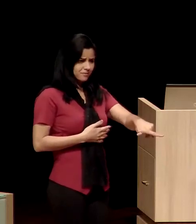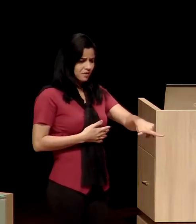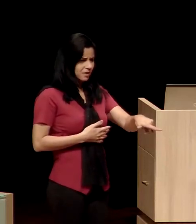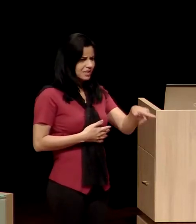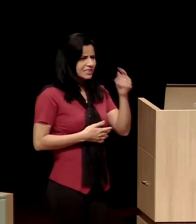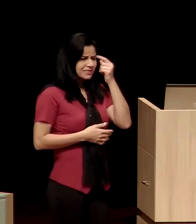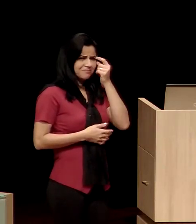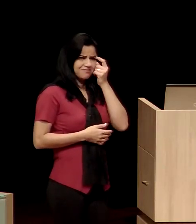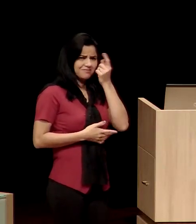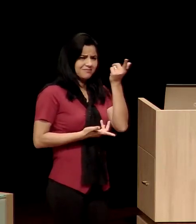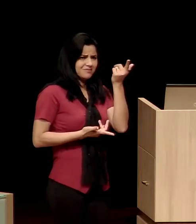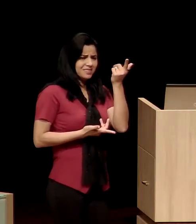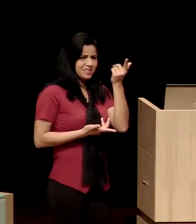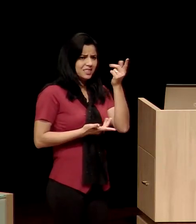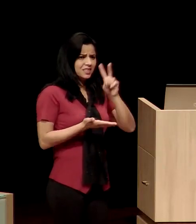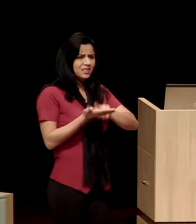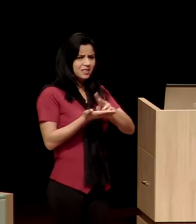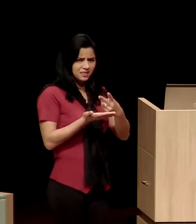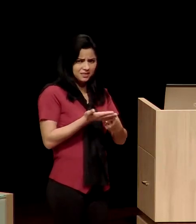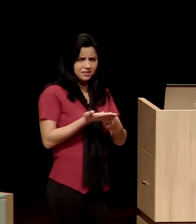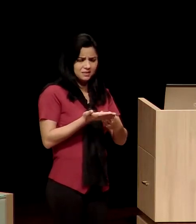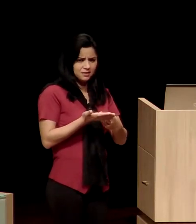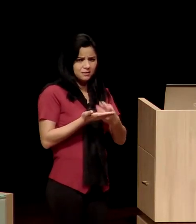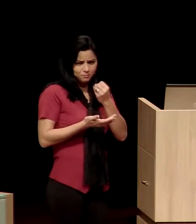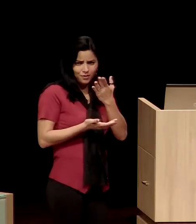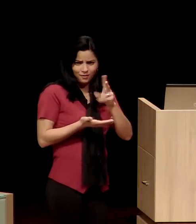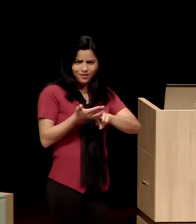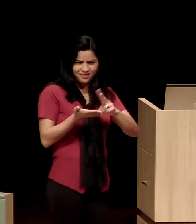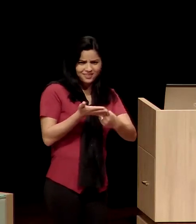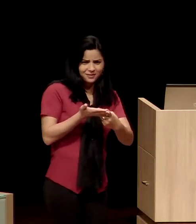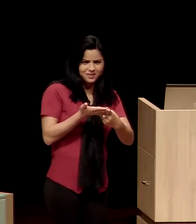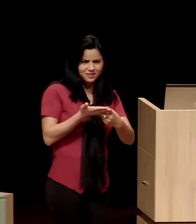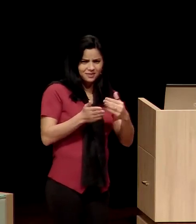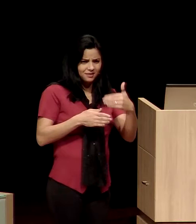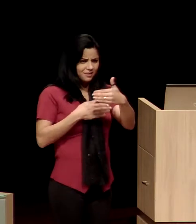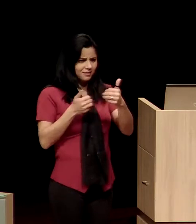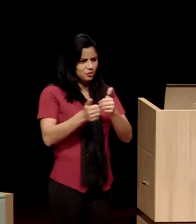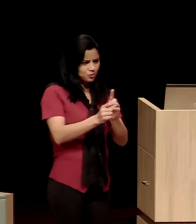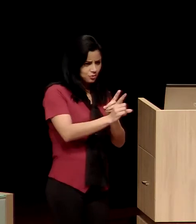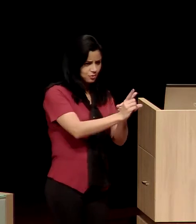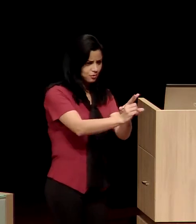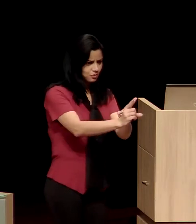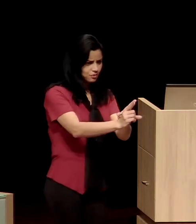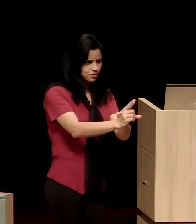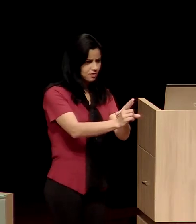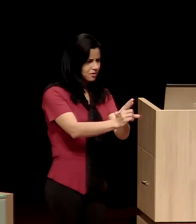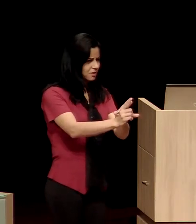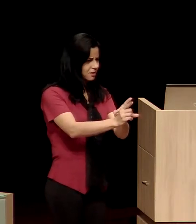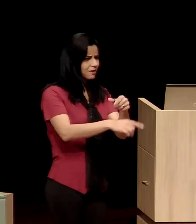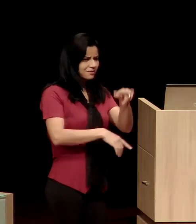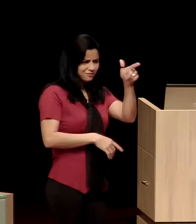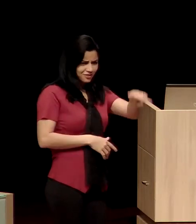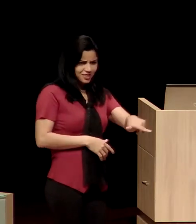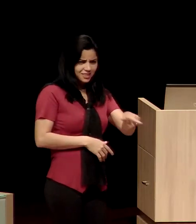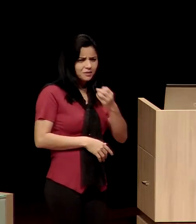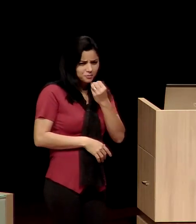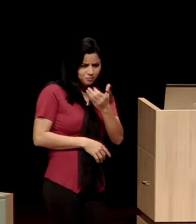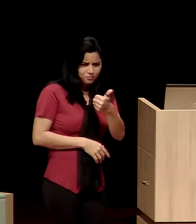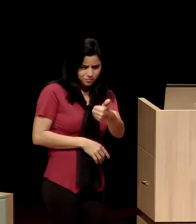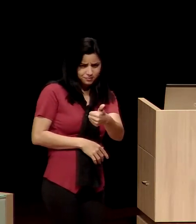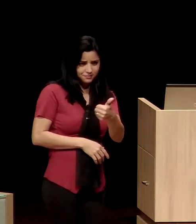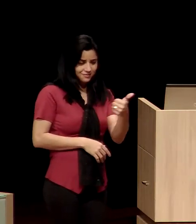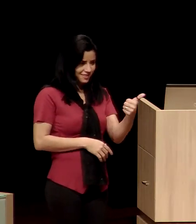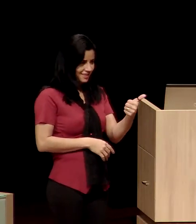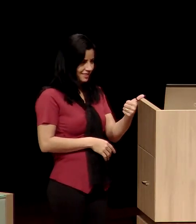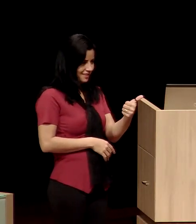que é bom assim fazer uma interpretação assim? Ele fala e depois outra pessoa interprete, ele fala e outra pessoa interprete assim? É bom assim para